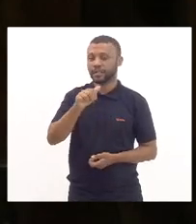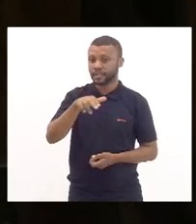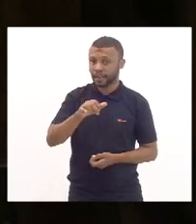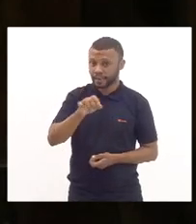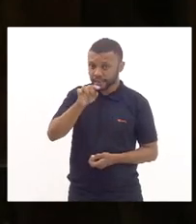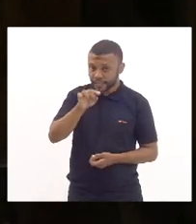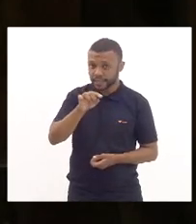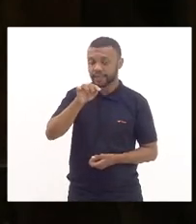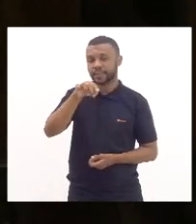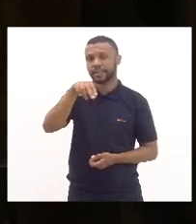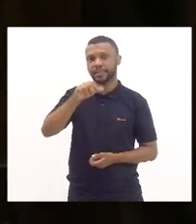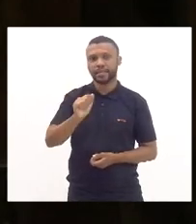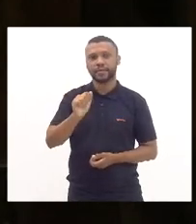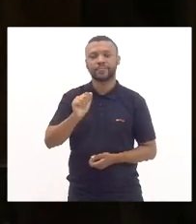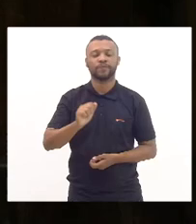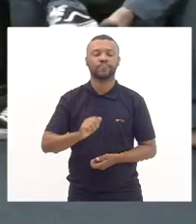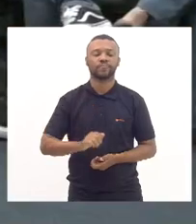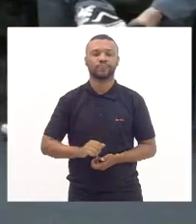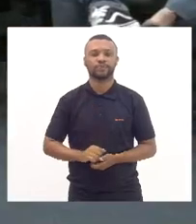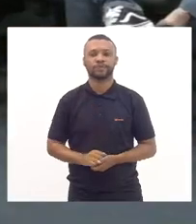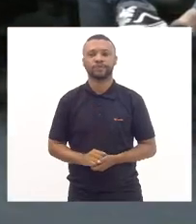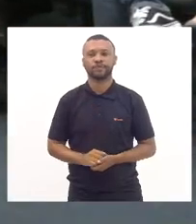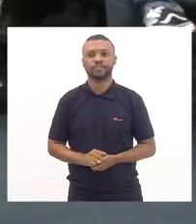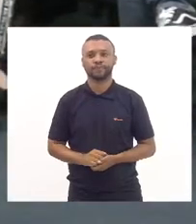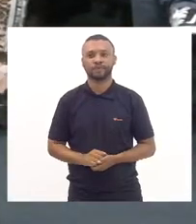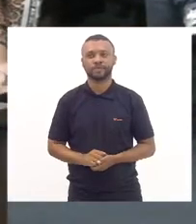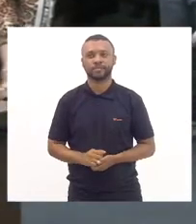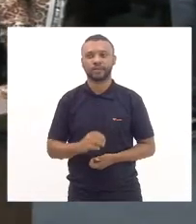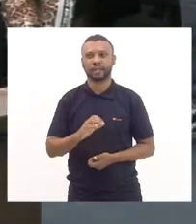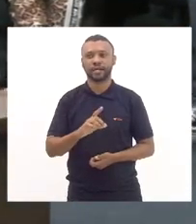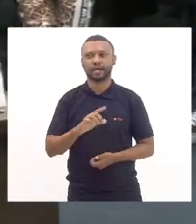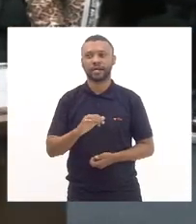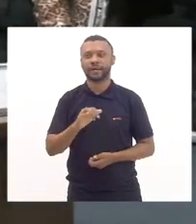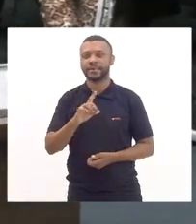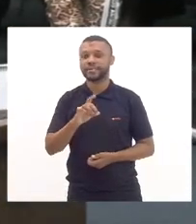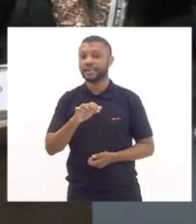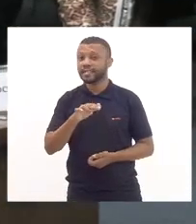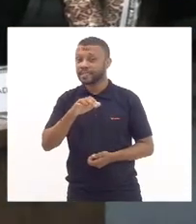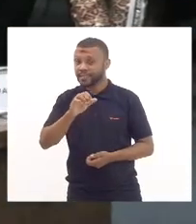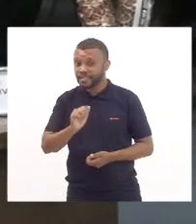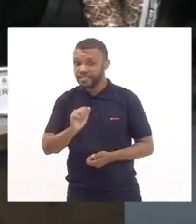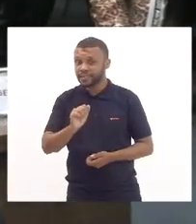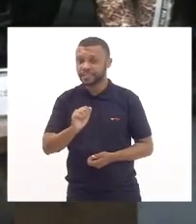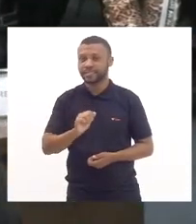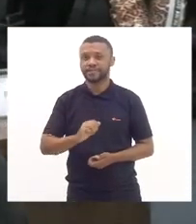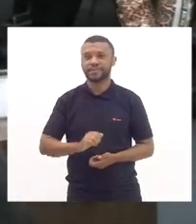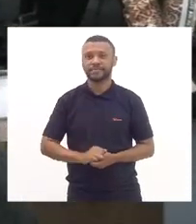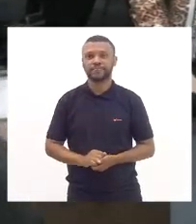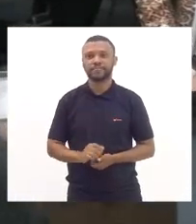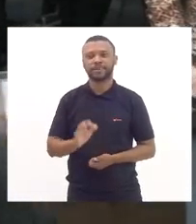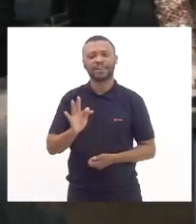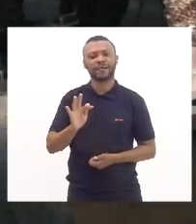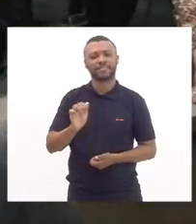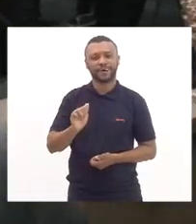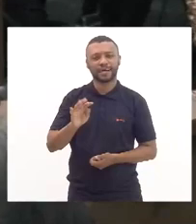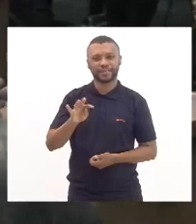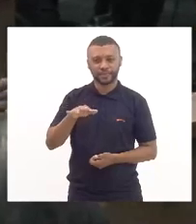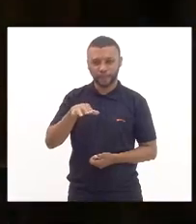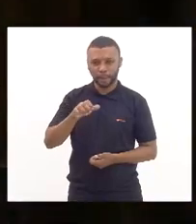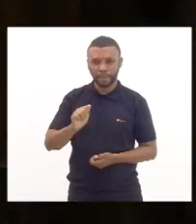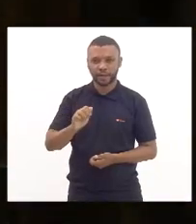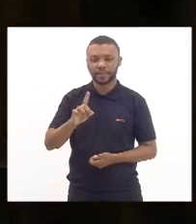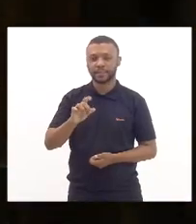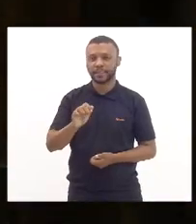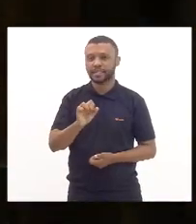Oliveira, Ivan Barassal de Souza, Cleidiana da Silva Santos Ramos, Fátima da Silva Leite de